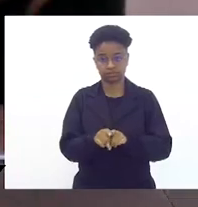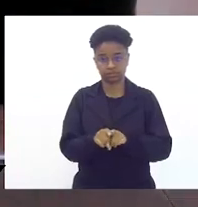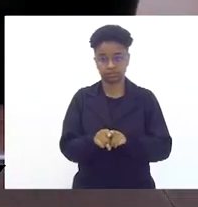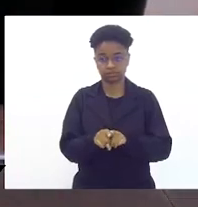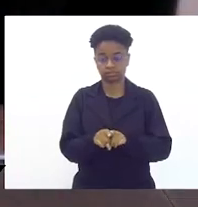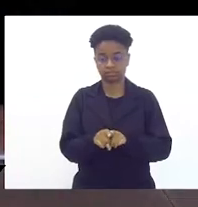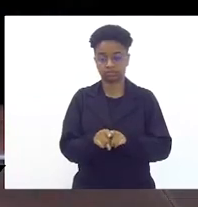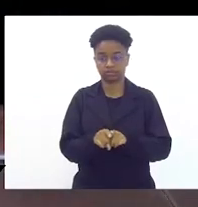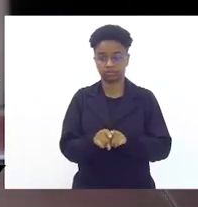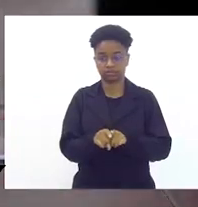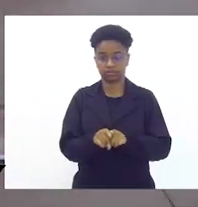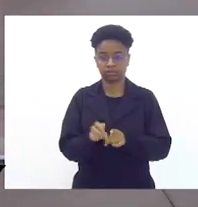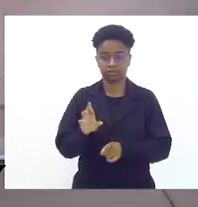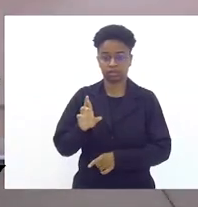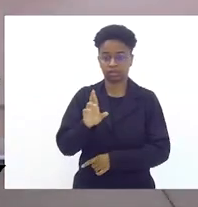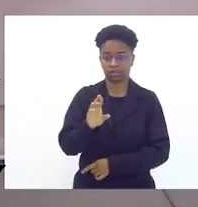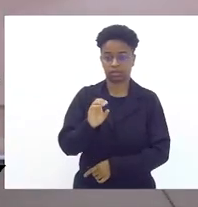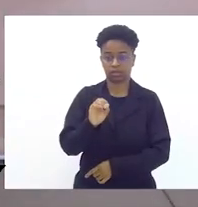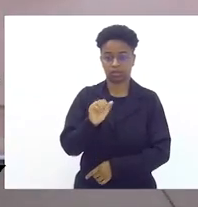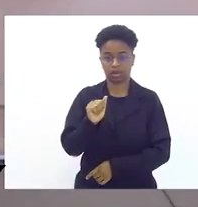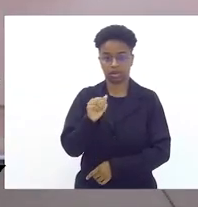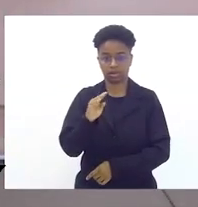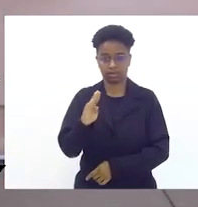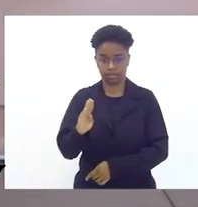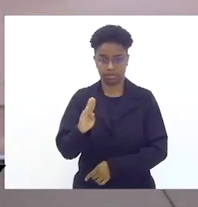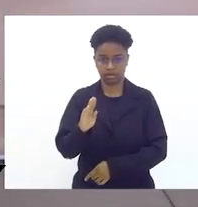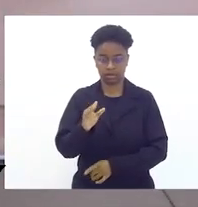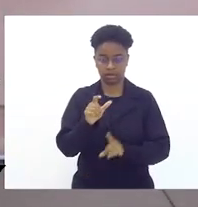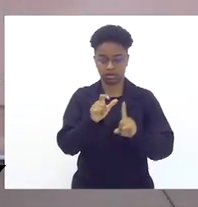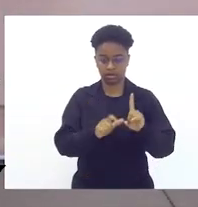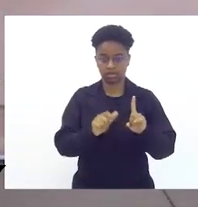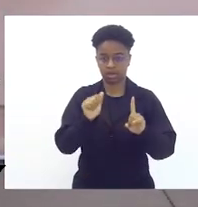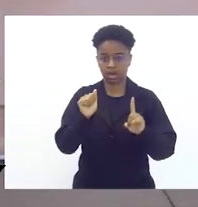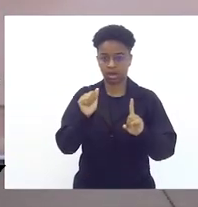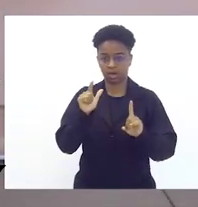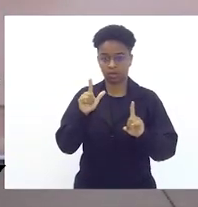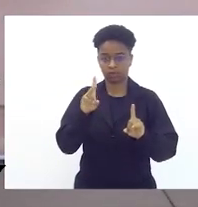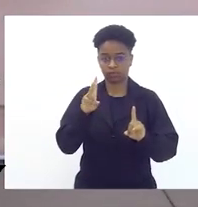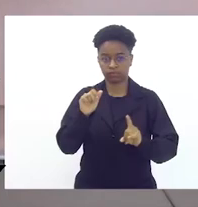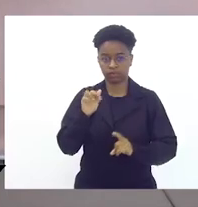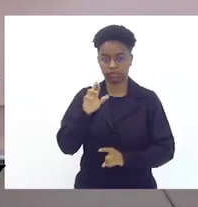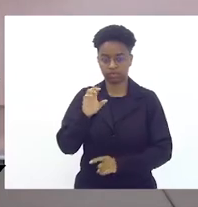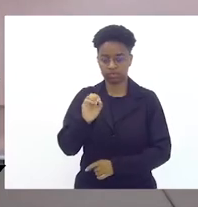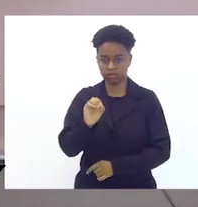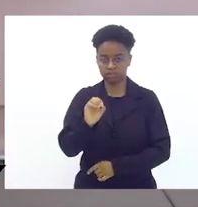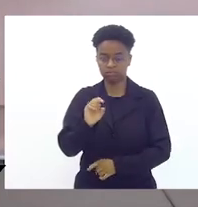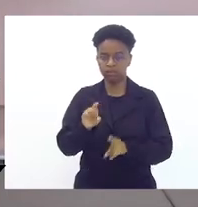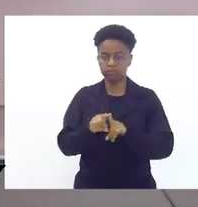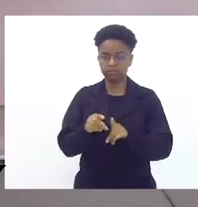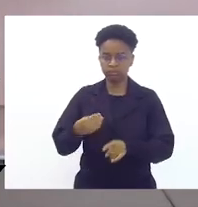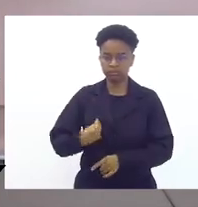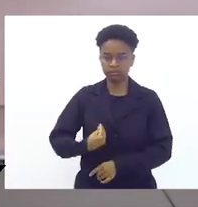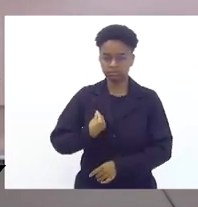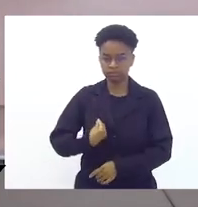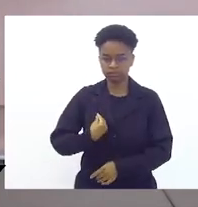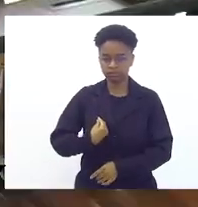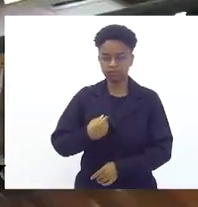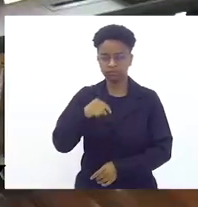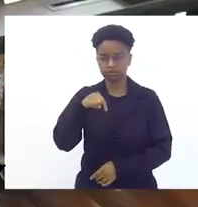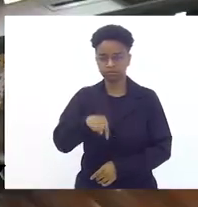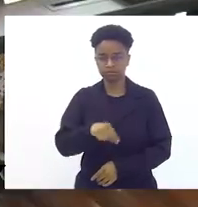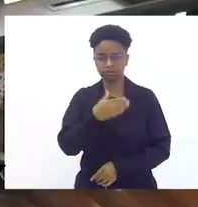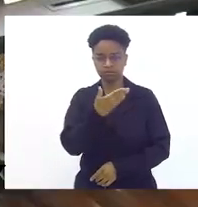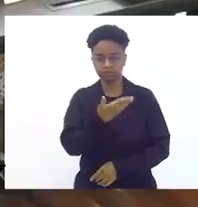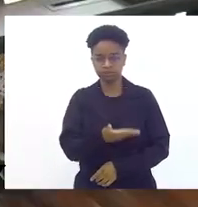pela OAB Comissão Direitos Humanos Doutor Álvaro Quintão tá aqui presente o Dr